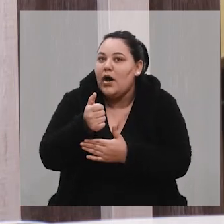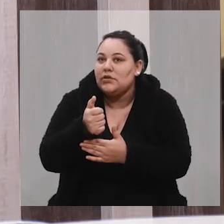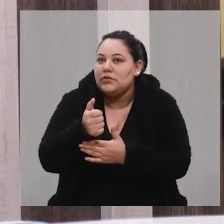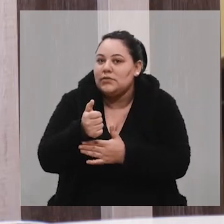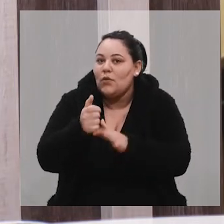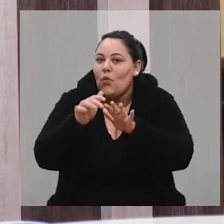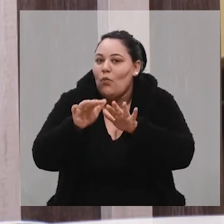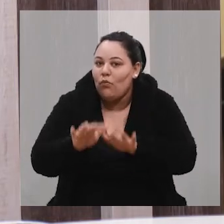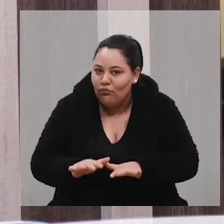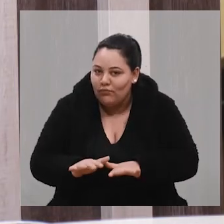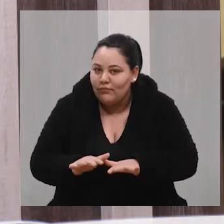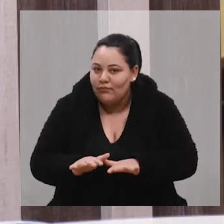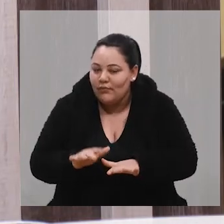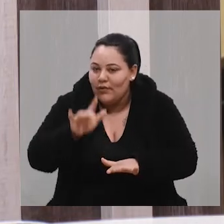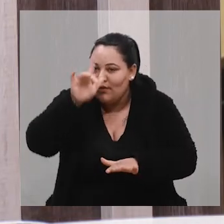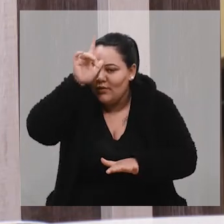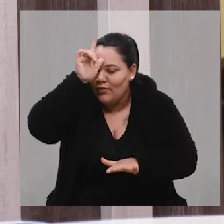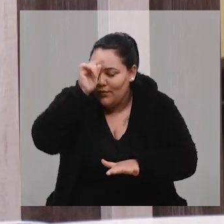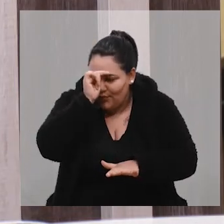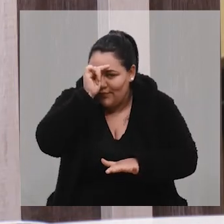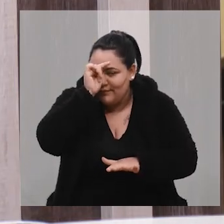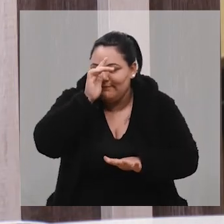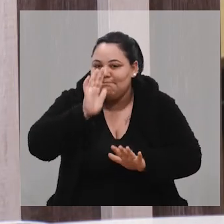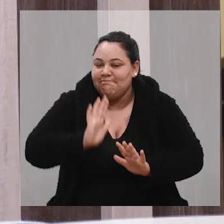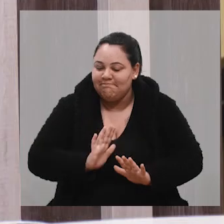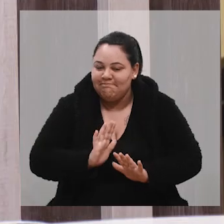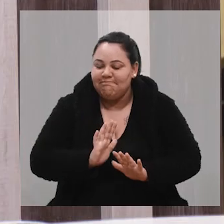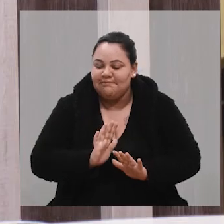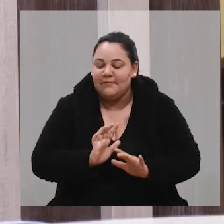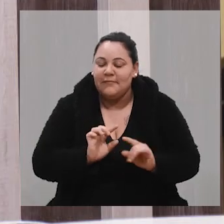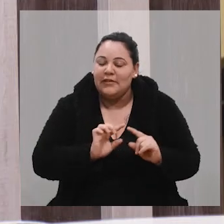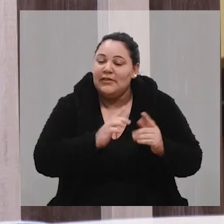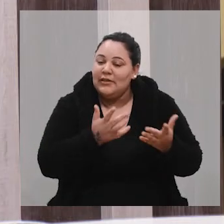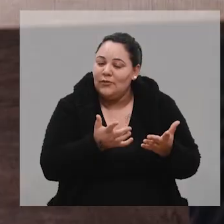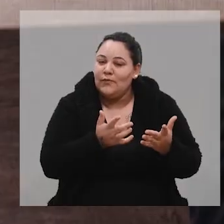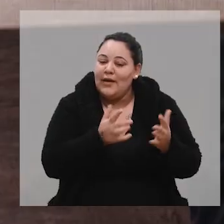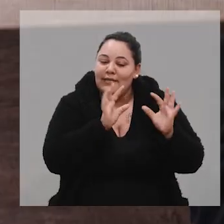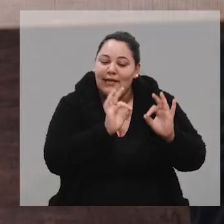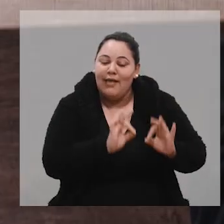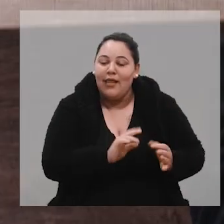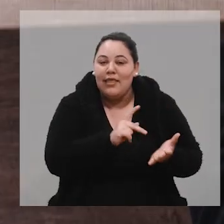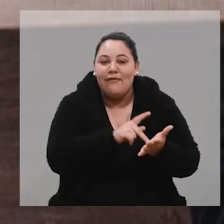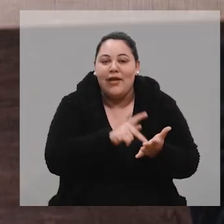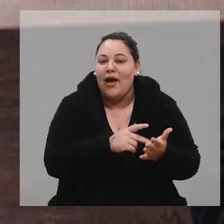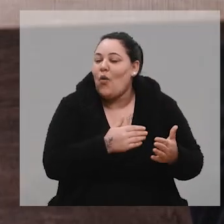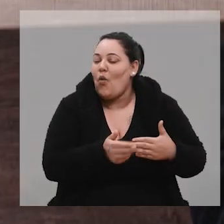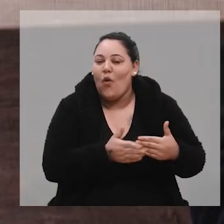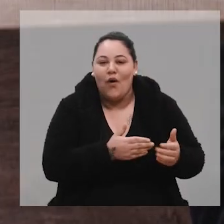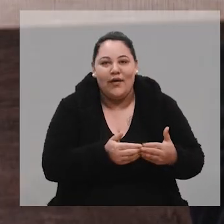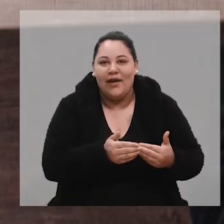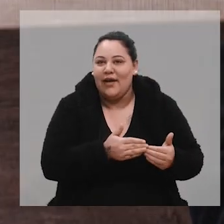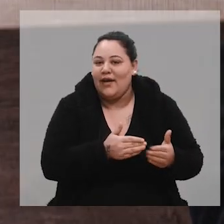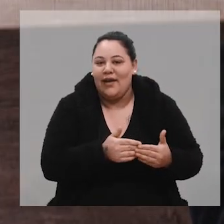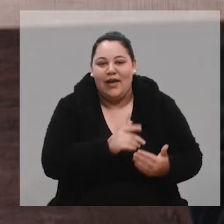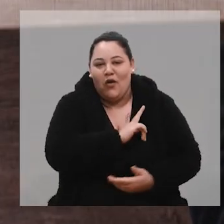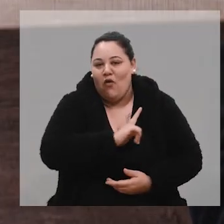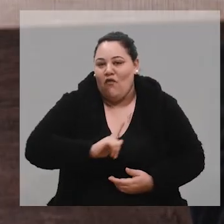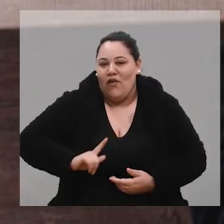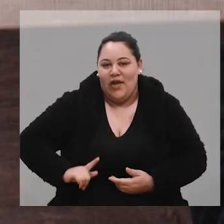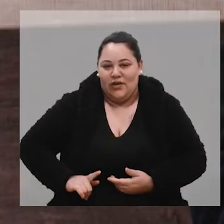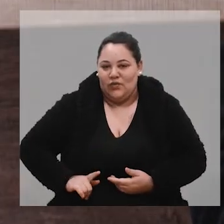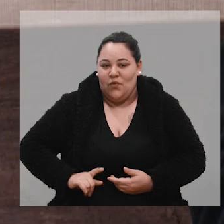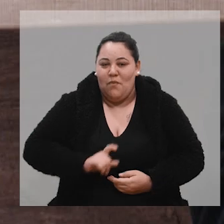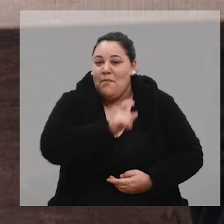arroios, enfim, baixou, né? Aí o nível baixou, parou de chover, né? Sim. Então, são questões que, na verdade, qualquer governante, Fábio,